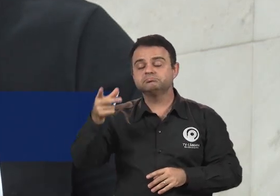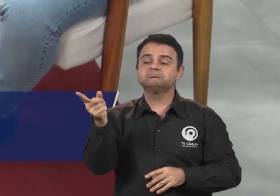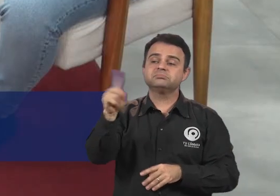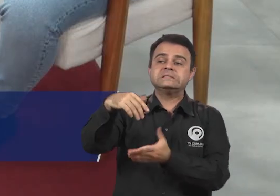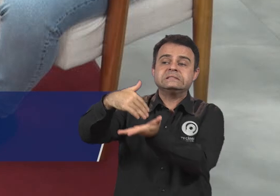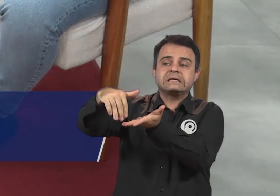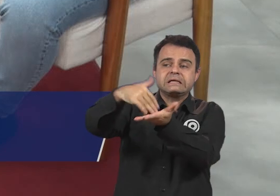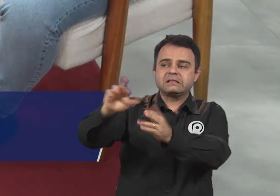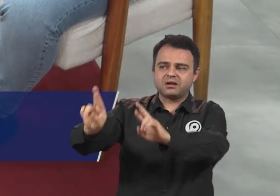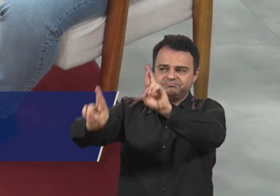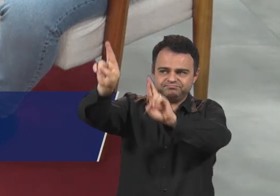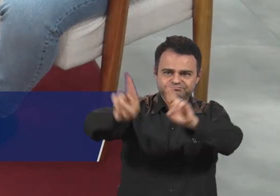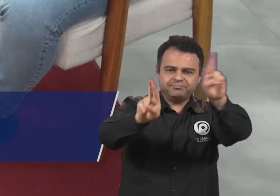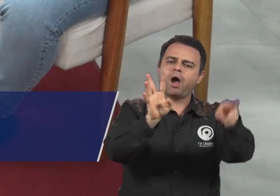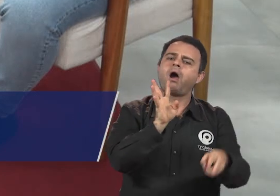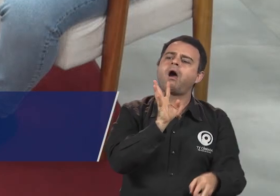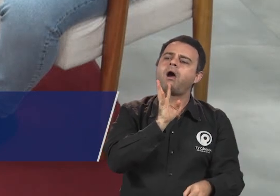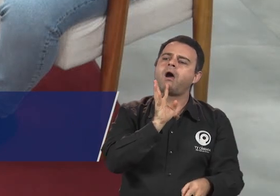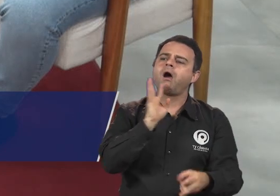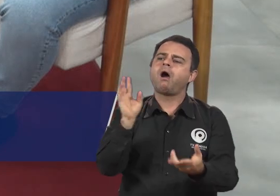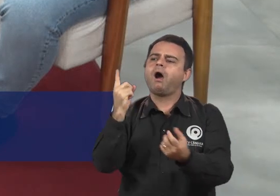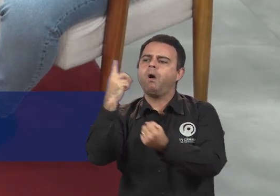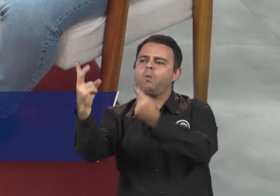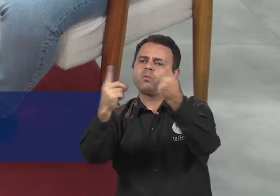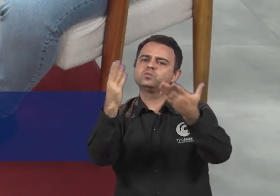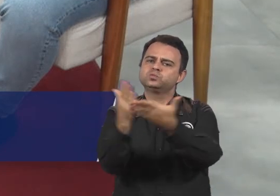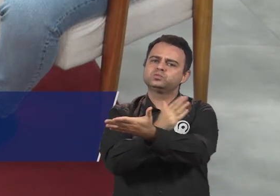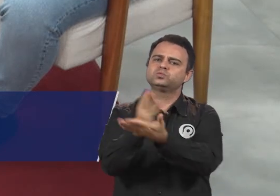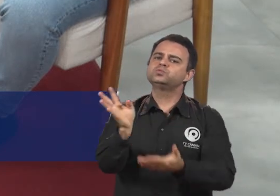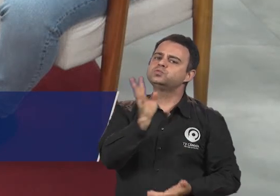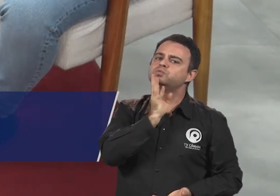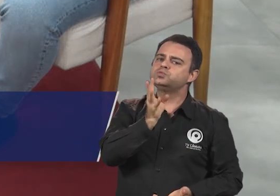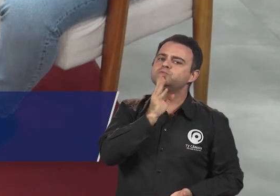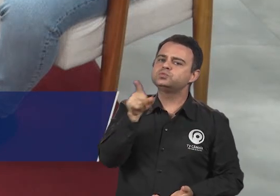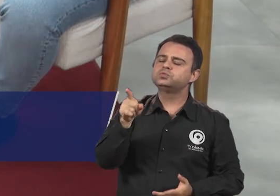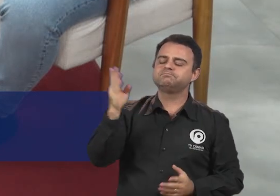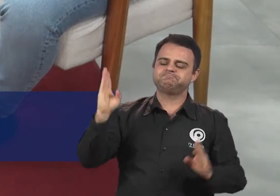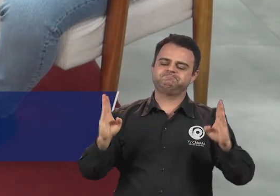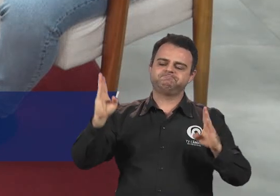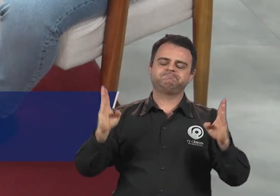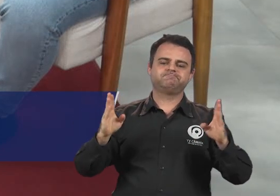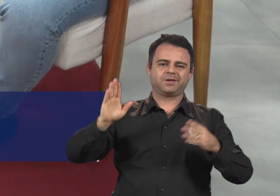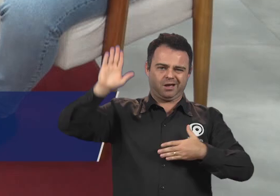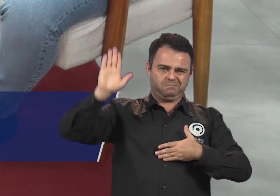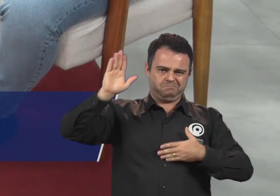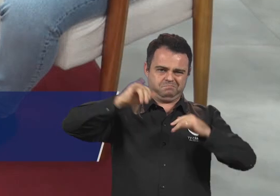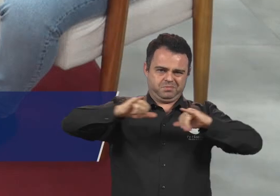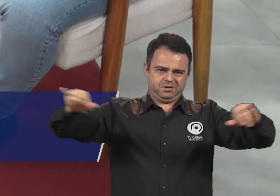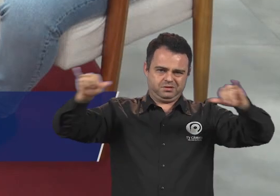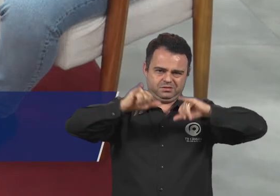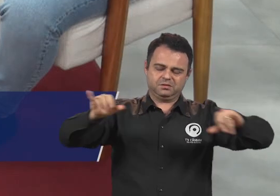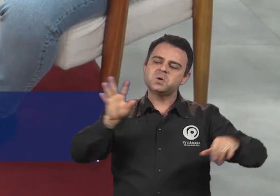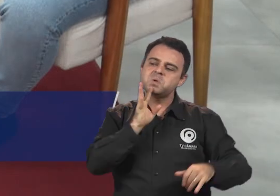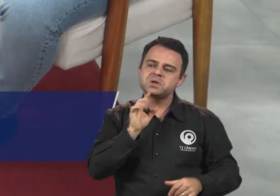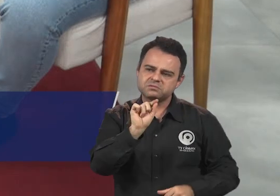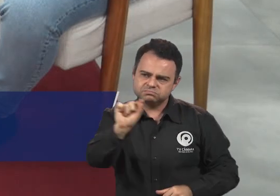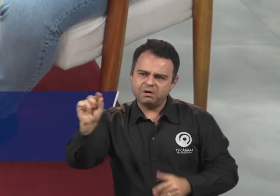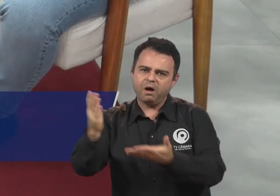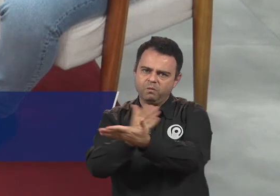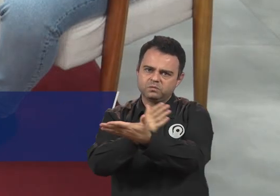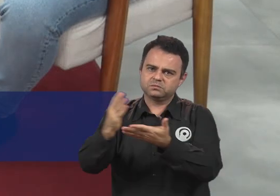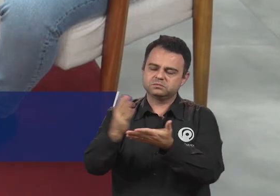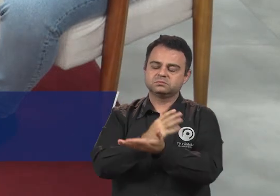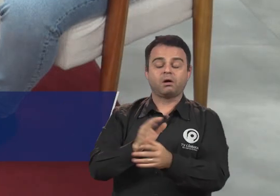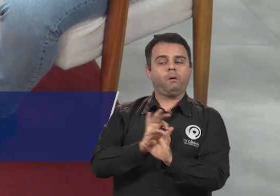já conhecia, né? Vinha aí de um grupo político na época da campanha. Então, está excelente. E o